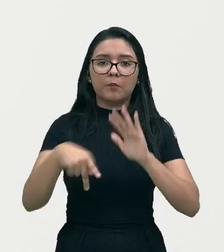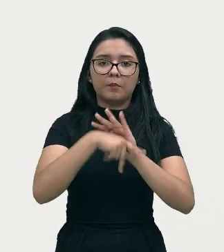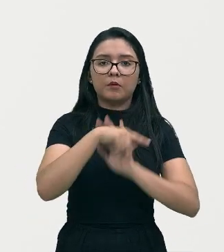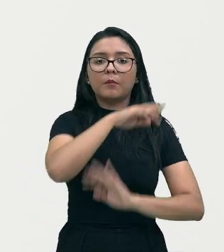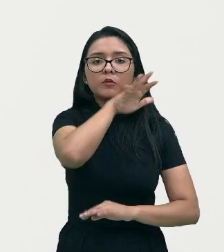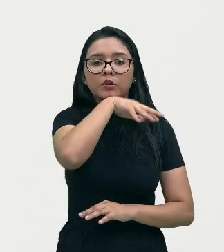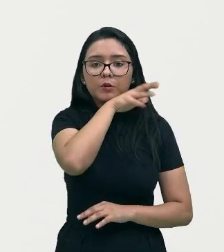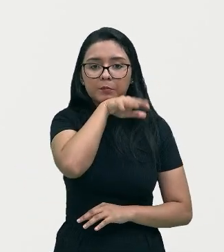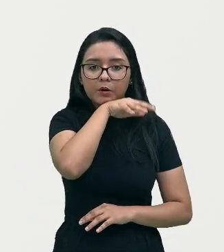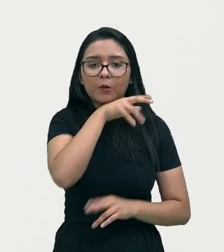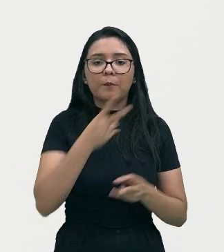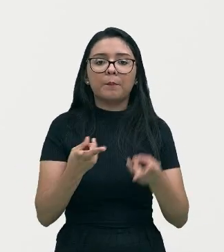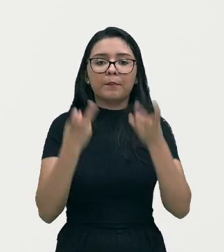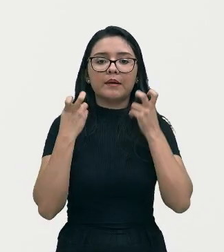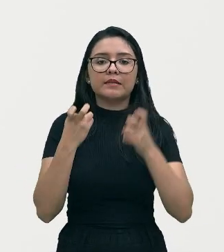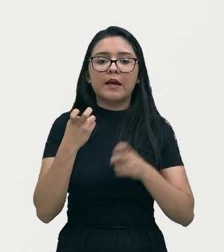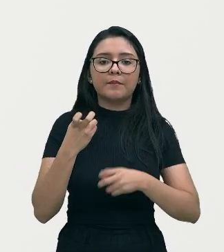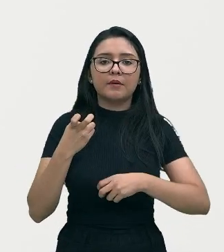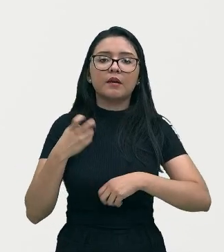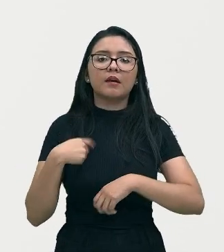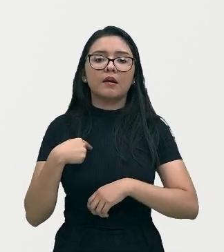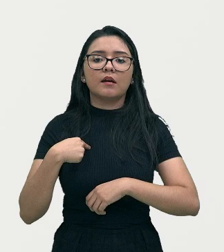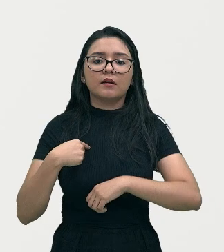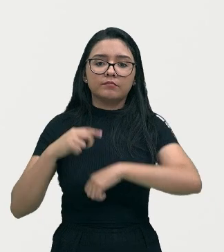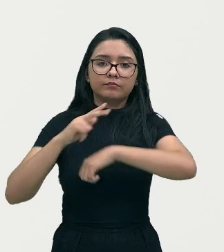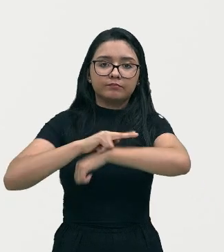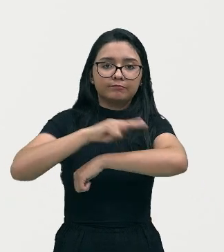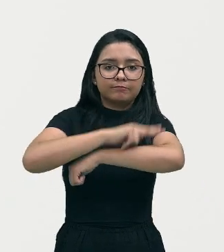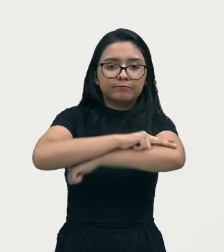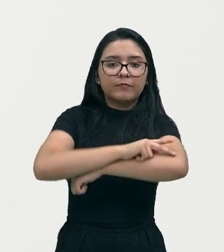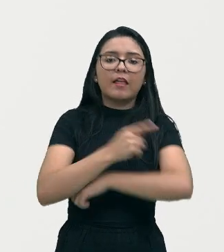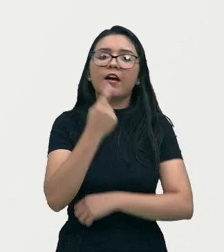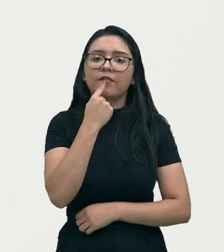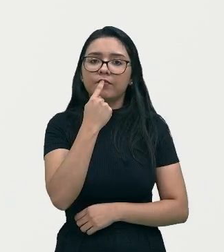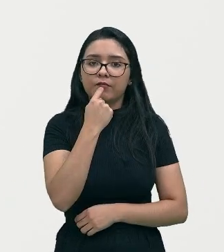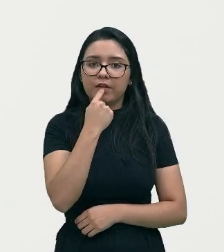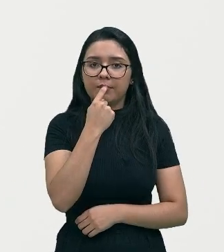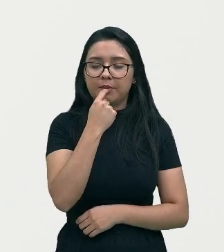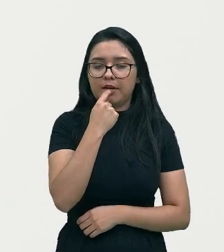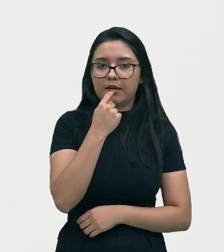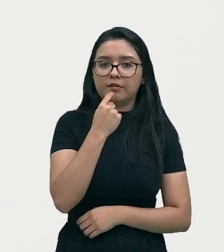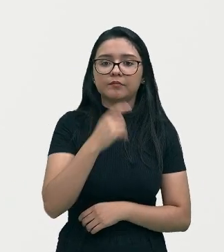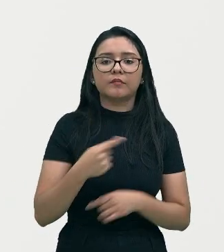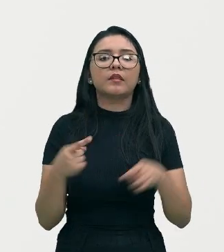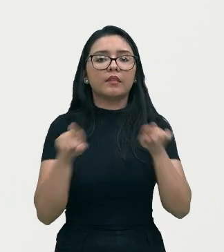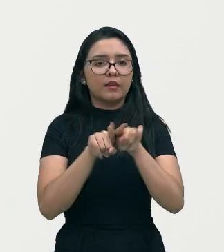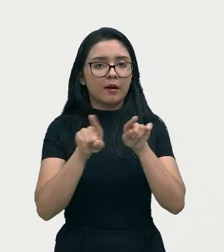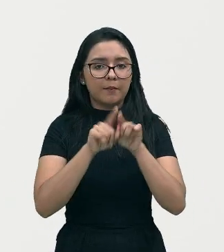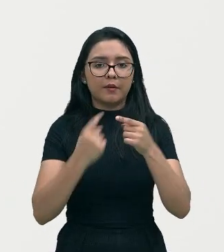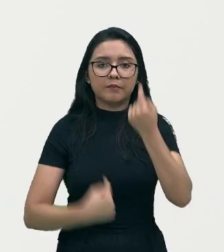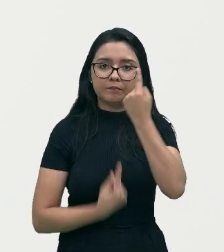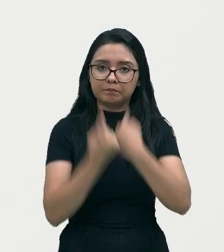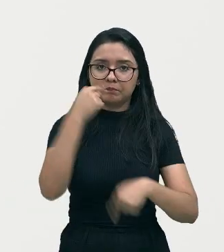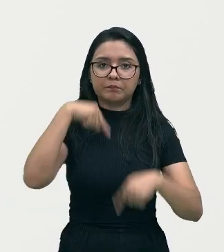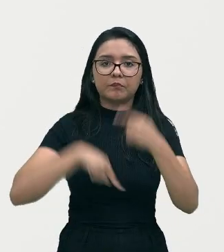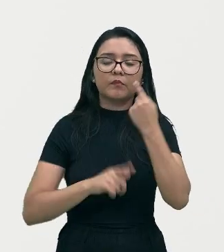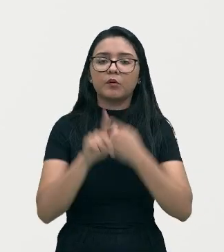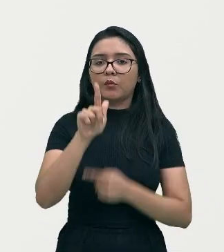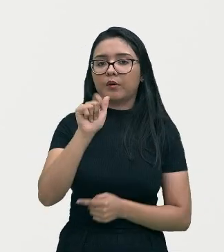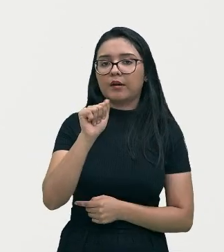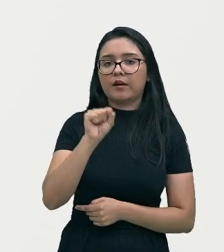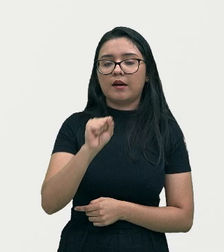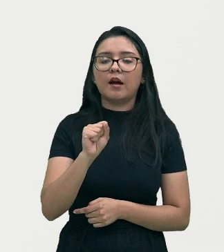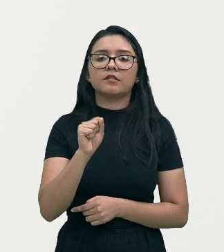pode observar, que está em vermelho, né? E aí ele vai transportar também ali os gases que são importantes